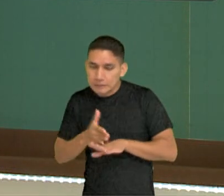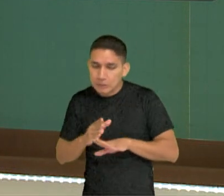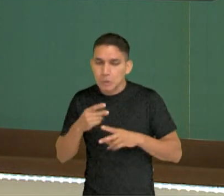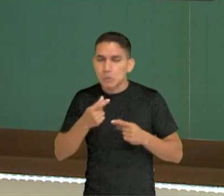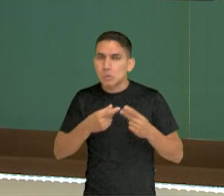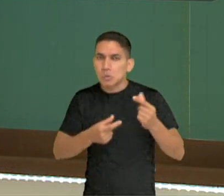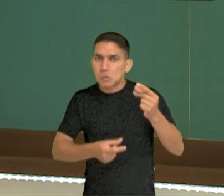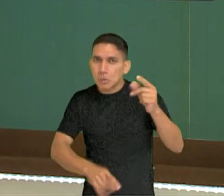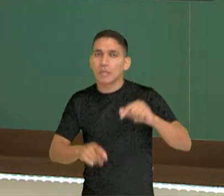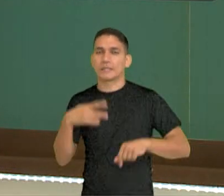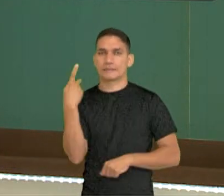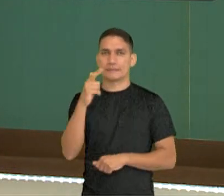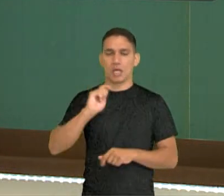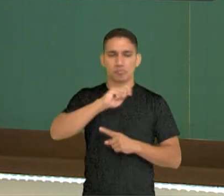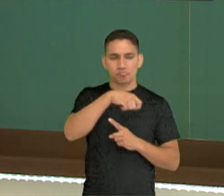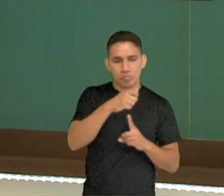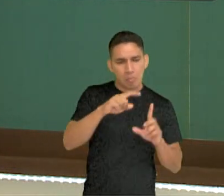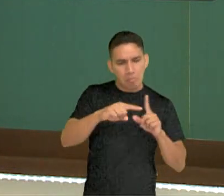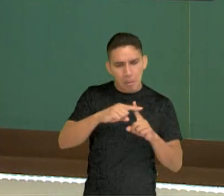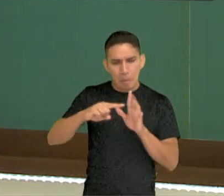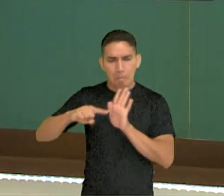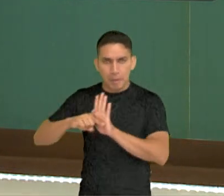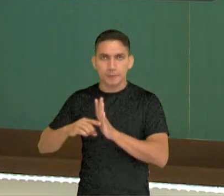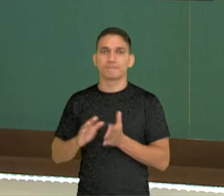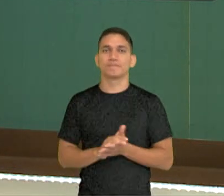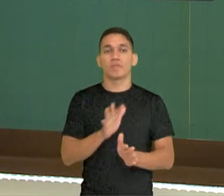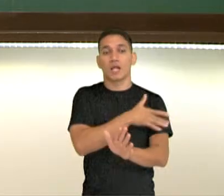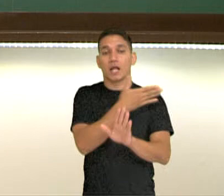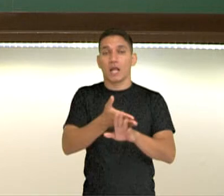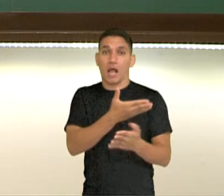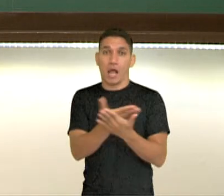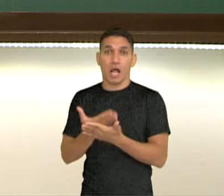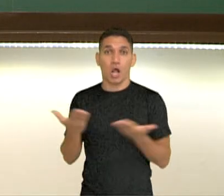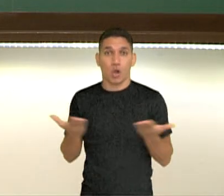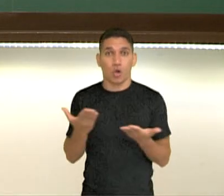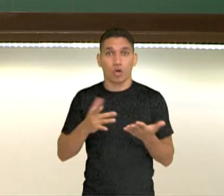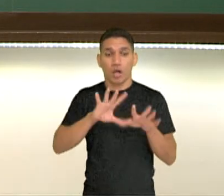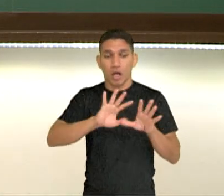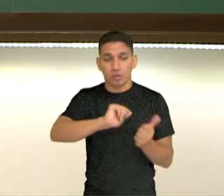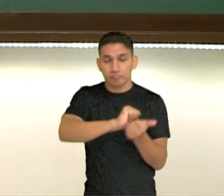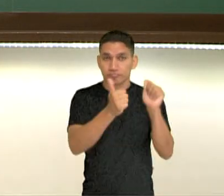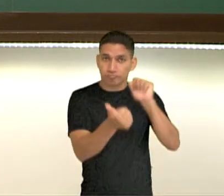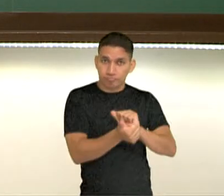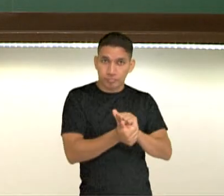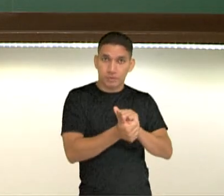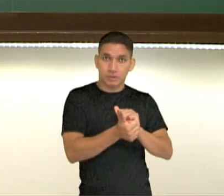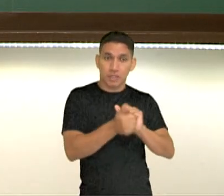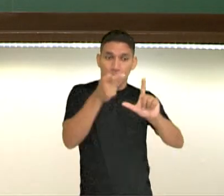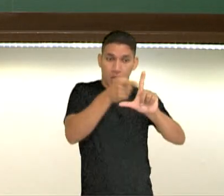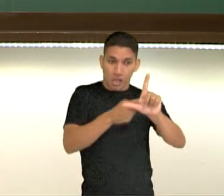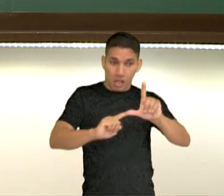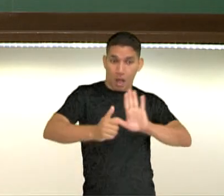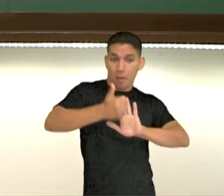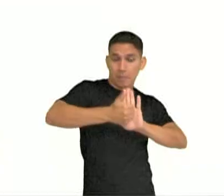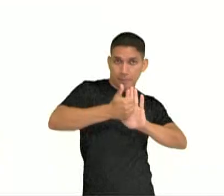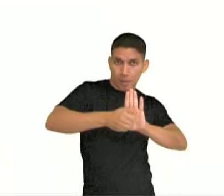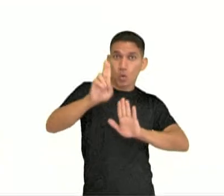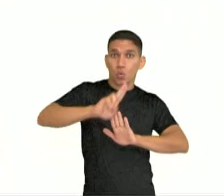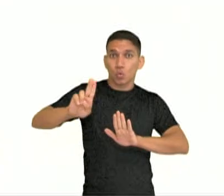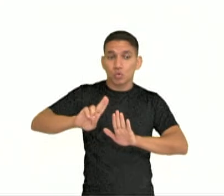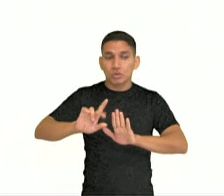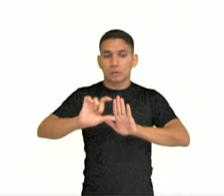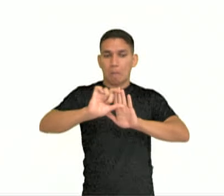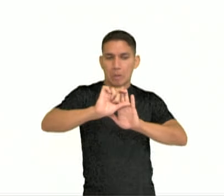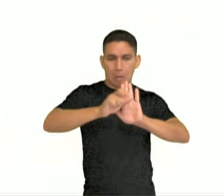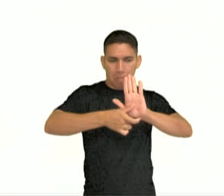aí sinais. Na nossa aula de hoje, então, nós vimos a redução de ângulos ao primeiro quadrante, usando a unidade de medida